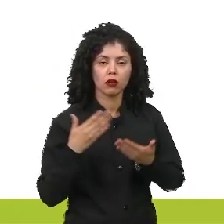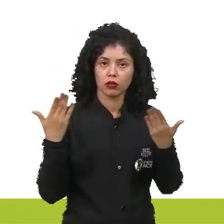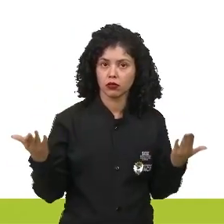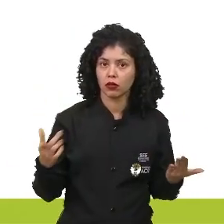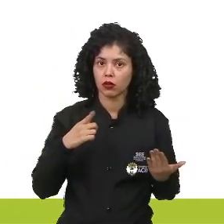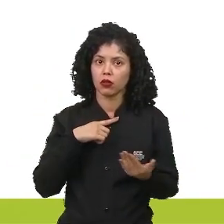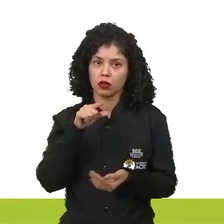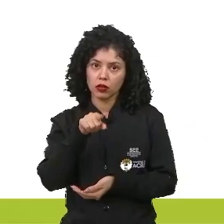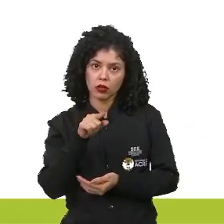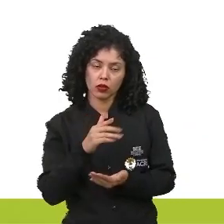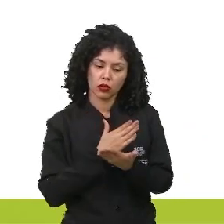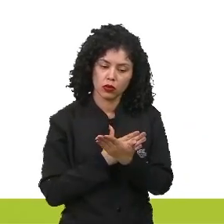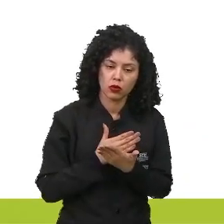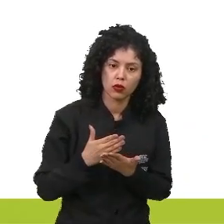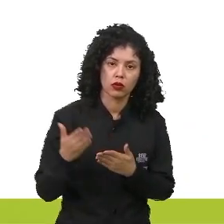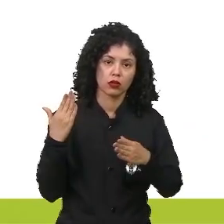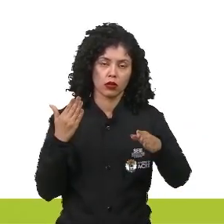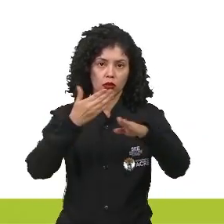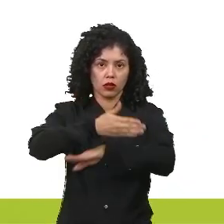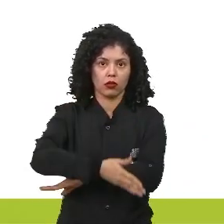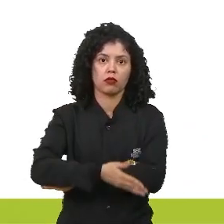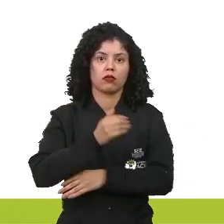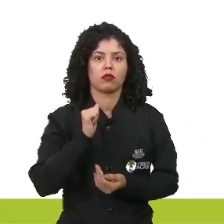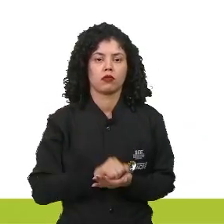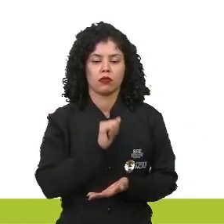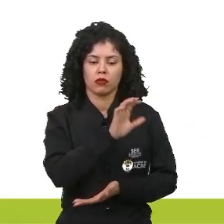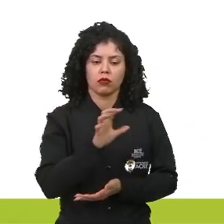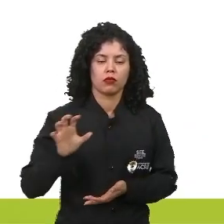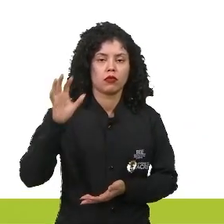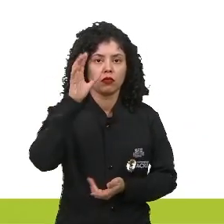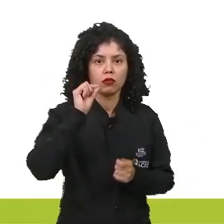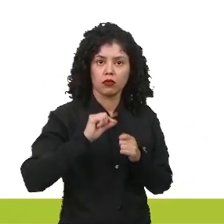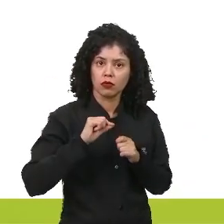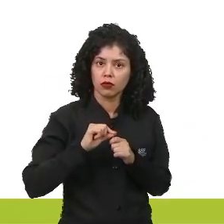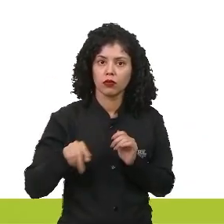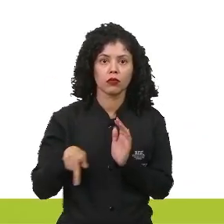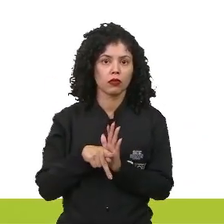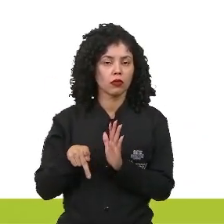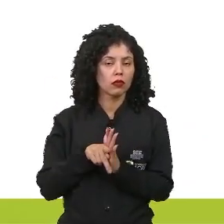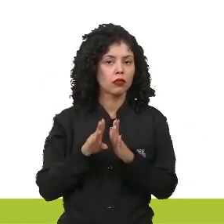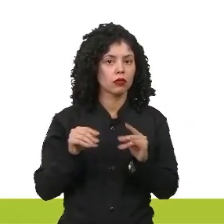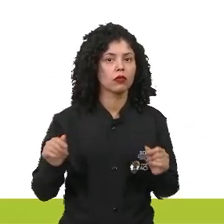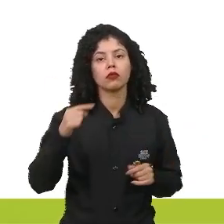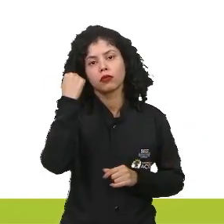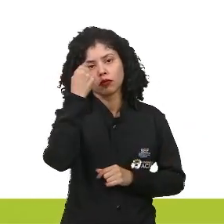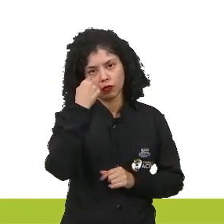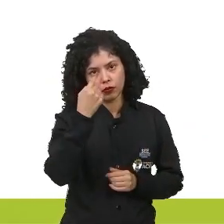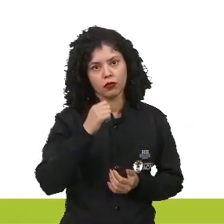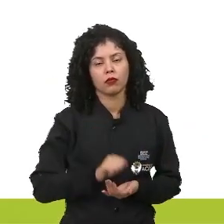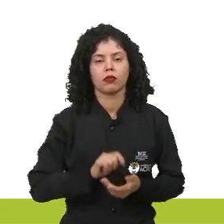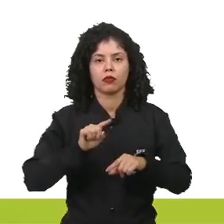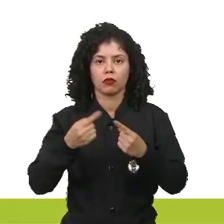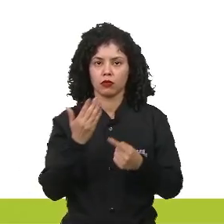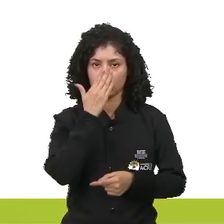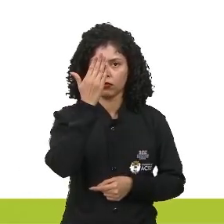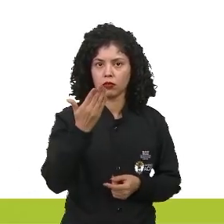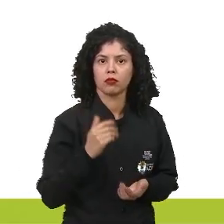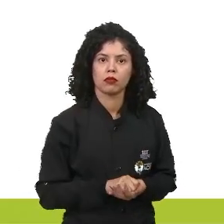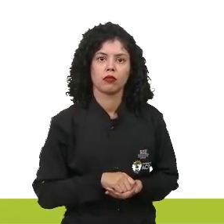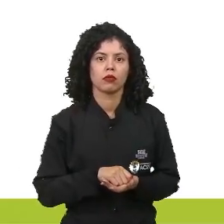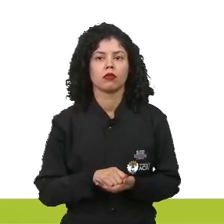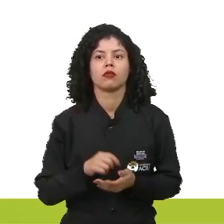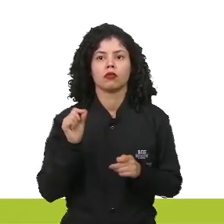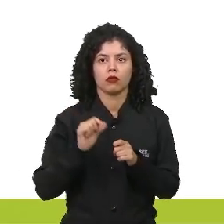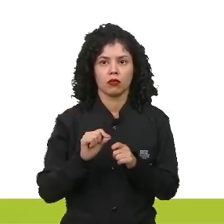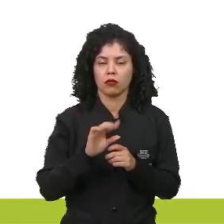esses bandeirantes começam a adentrar regiões que faziam parte do território espanhol, que mais lá na frente vão constituir o